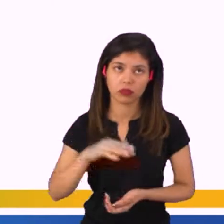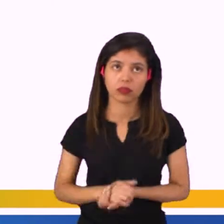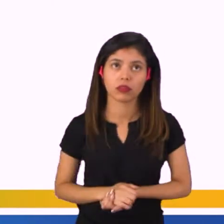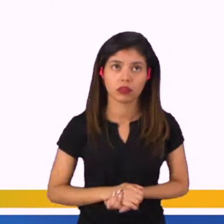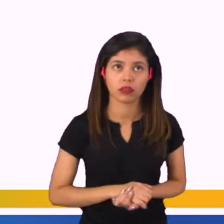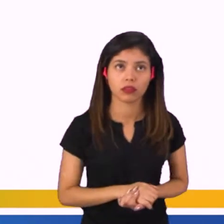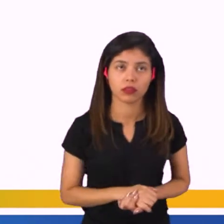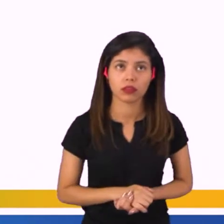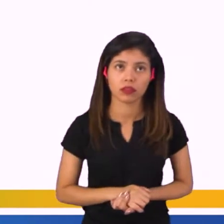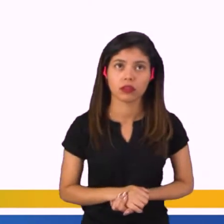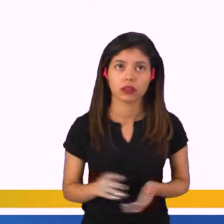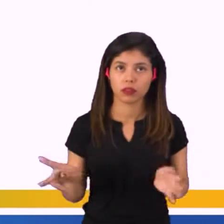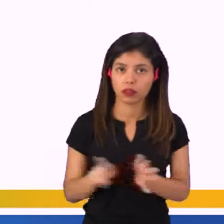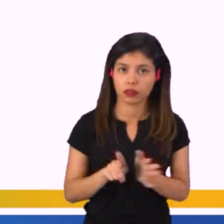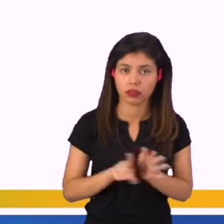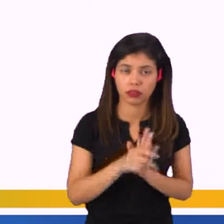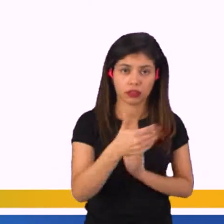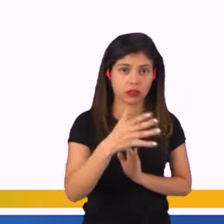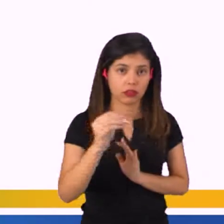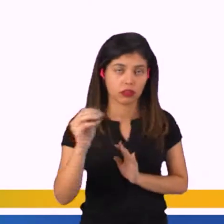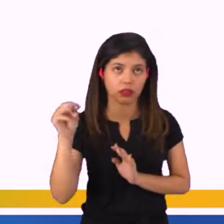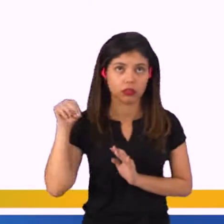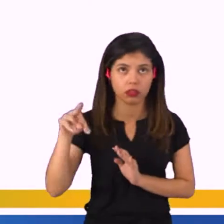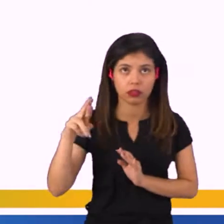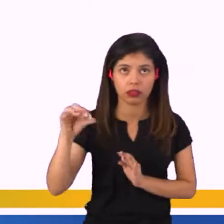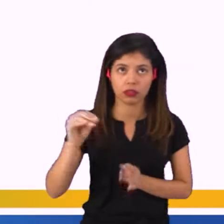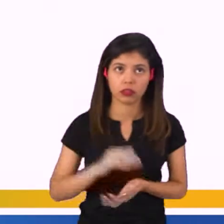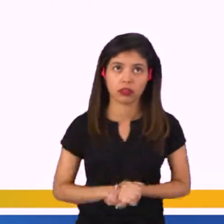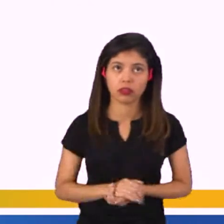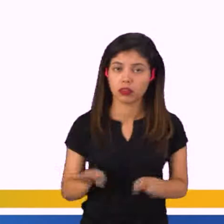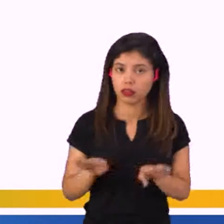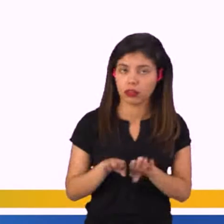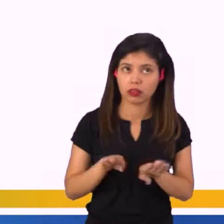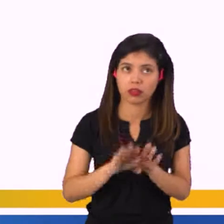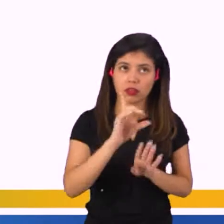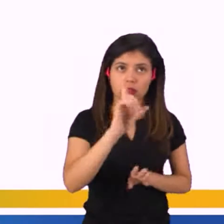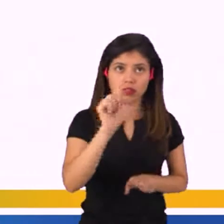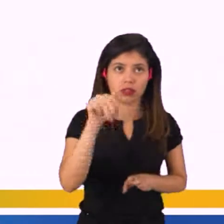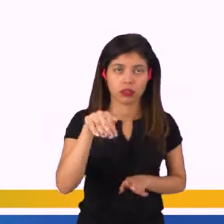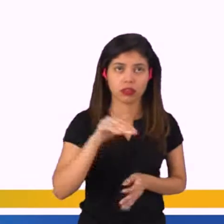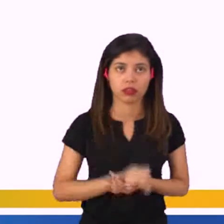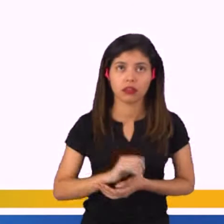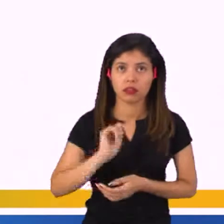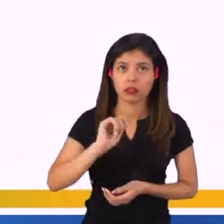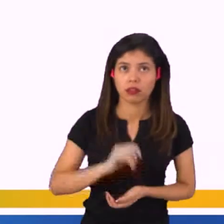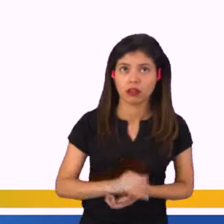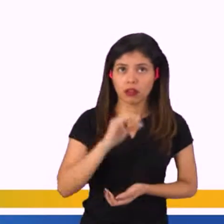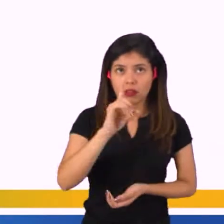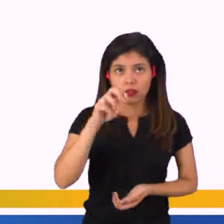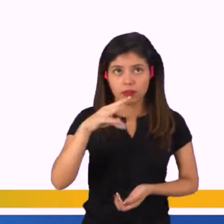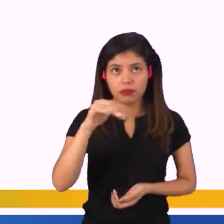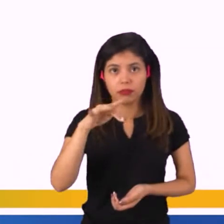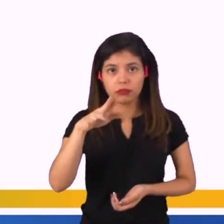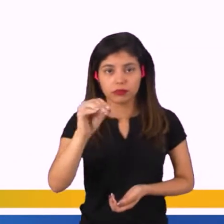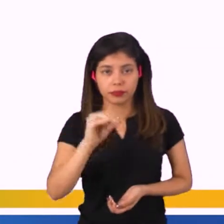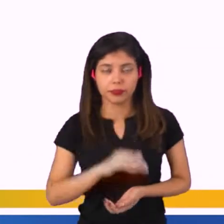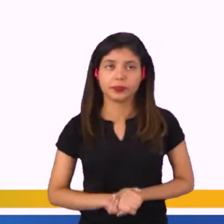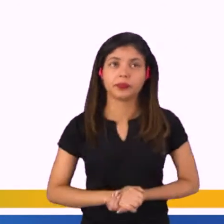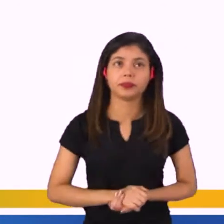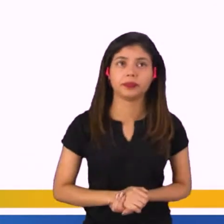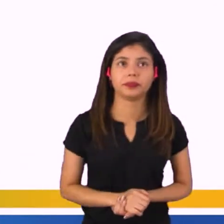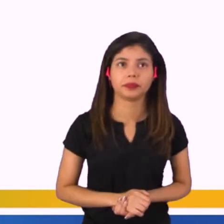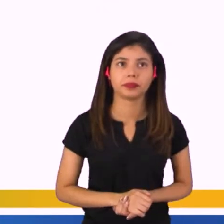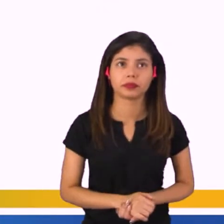HM, então, um hectômetro, equivale a 100 metros. Temos também o DAM, né, conhecido como Dan, é o símbolo